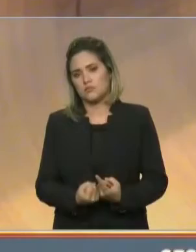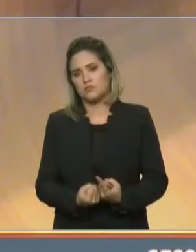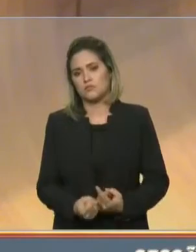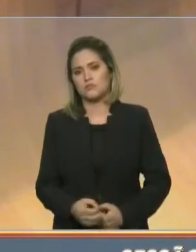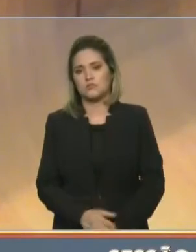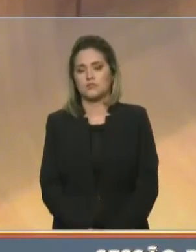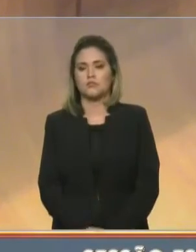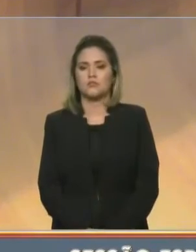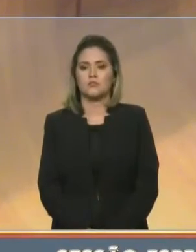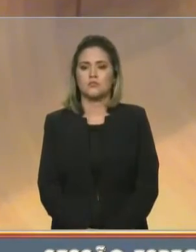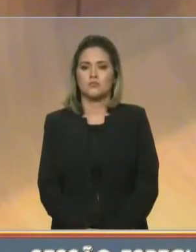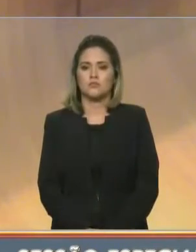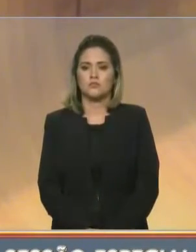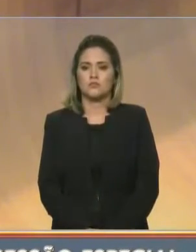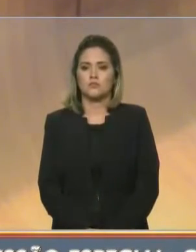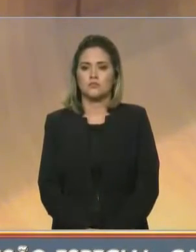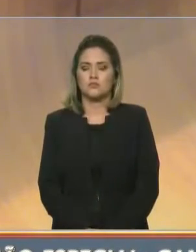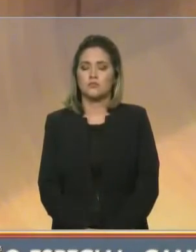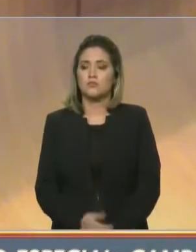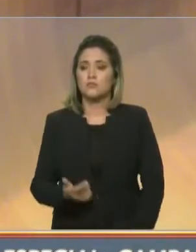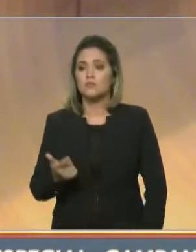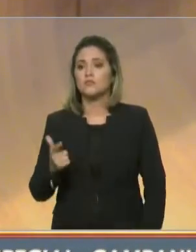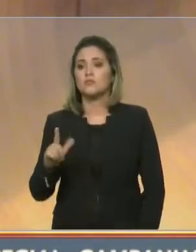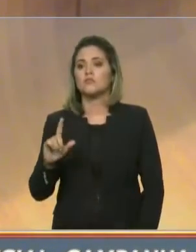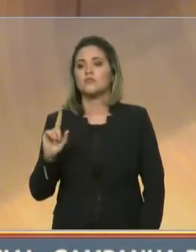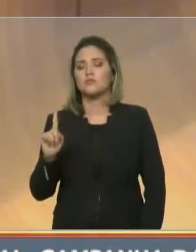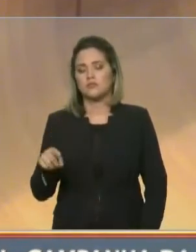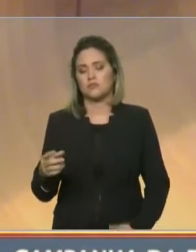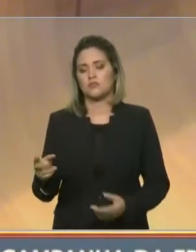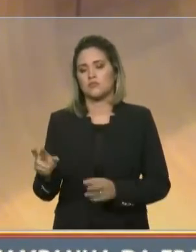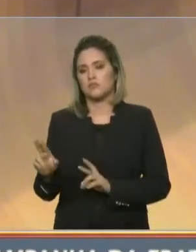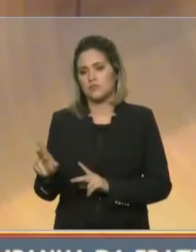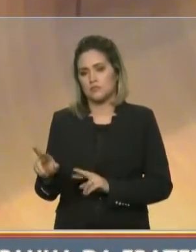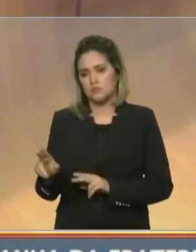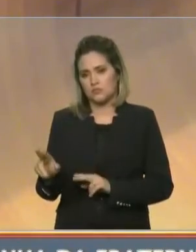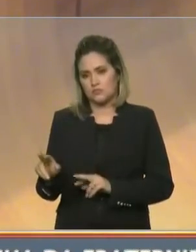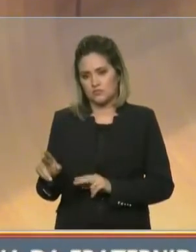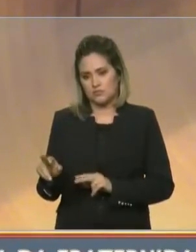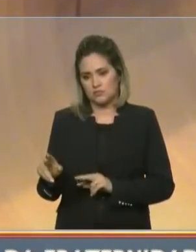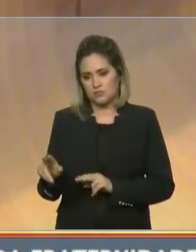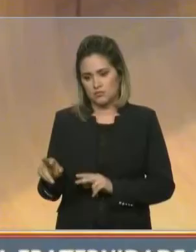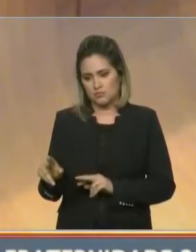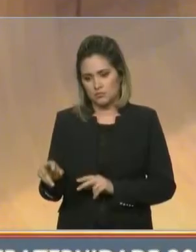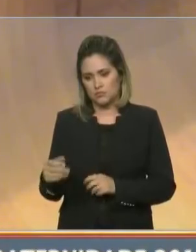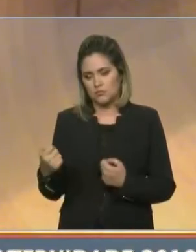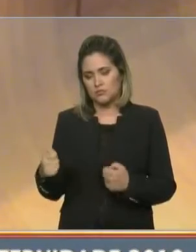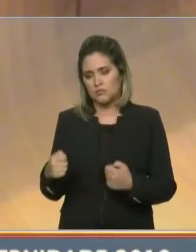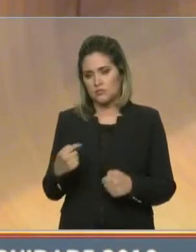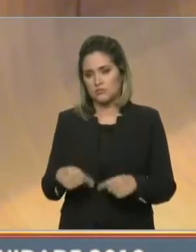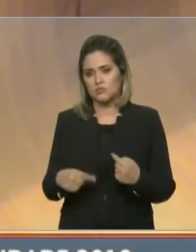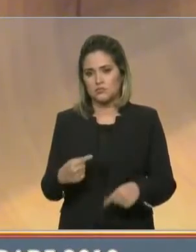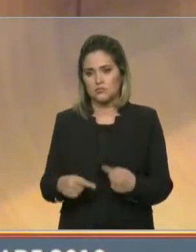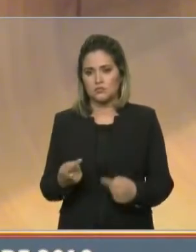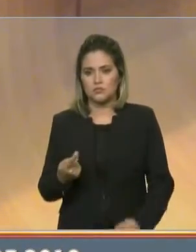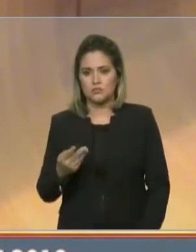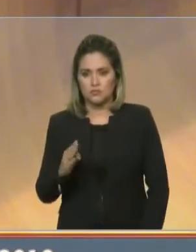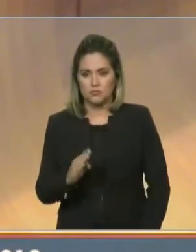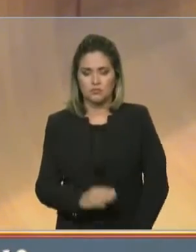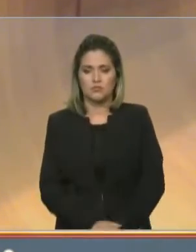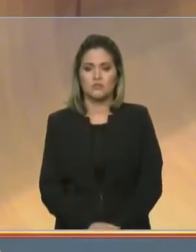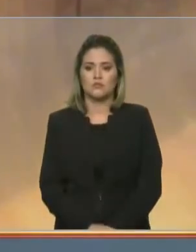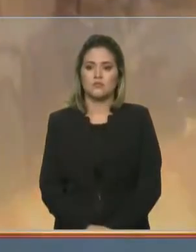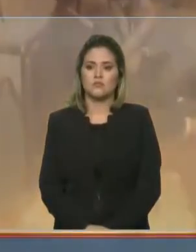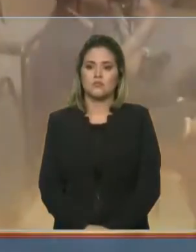que o outro é meu irmão, que o outro também depende dessas políticas públicas. Ao longo da história